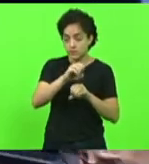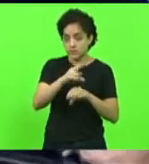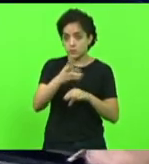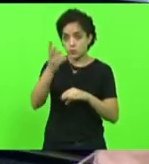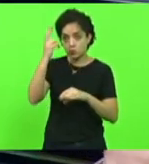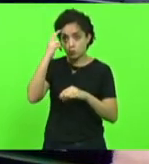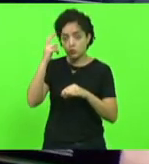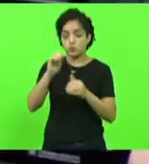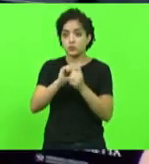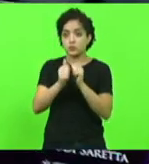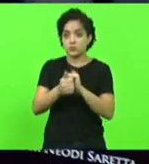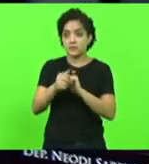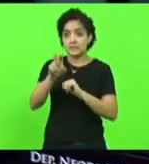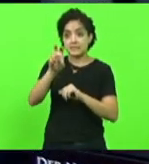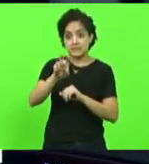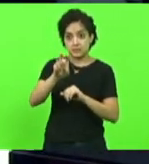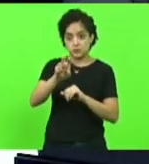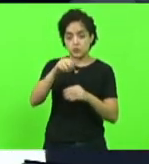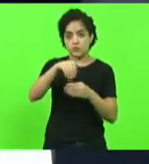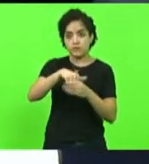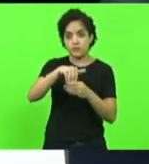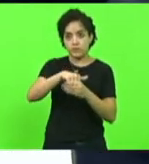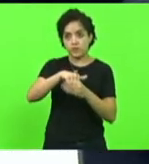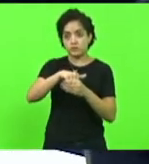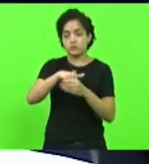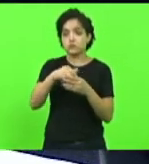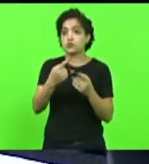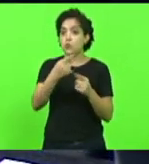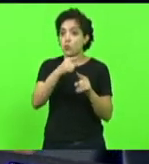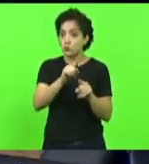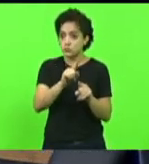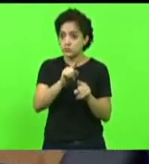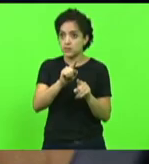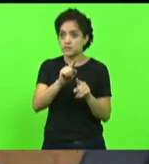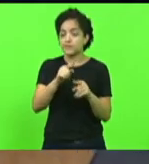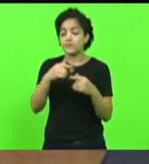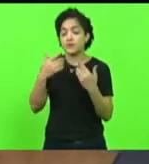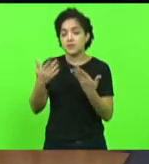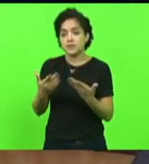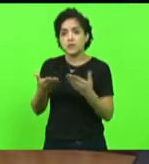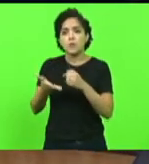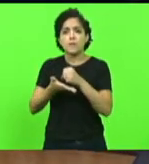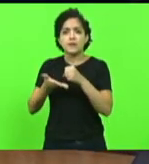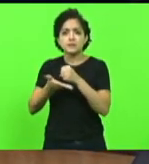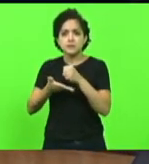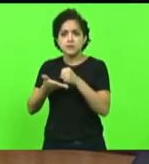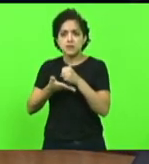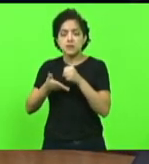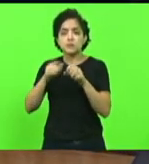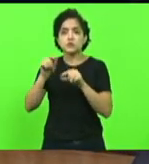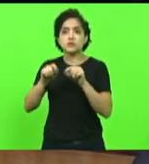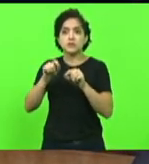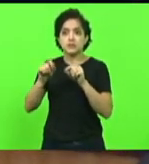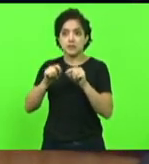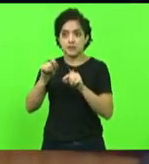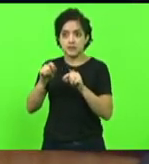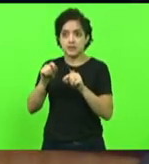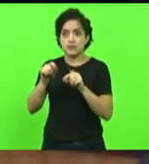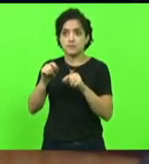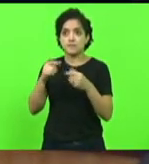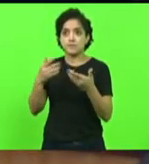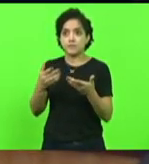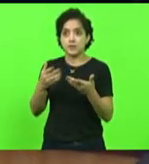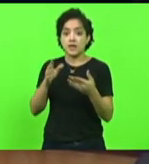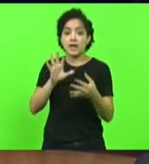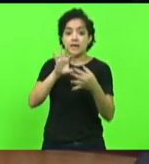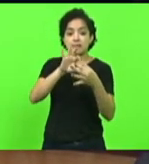cinco votos contrários, dois favoráveis. Nós nos baseamos nas diligências feitas às entidades ligadas